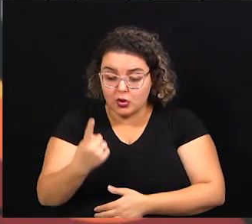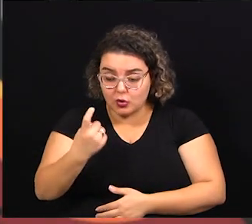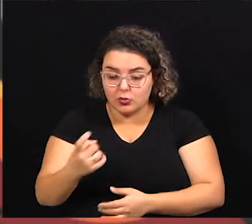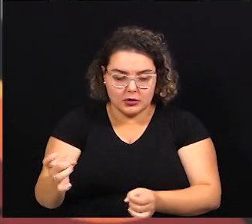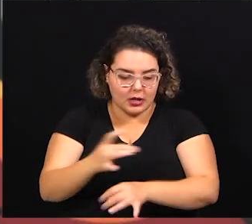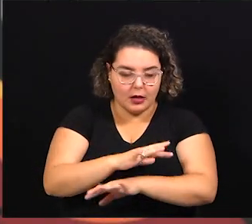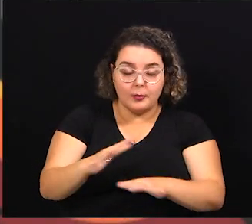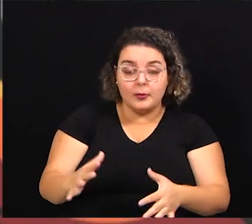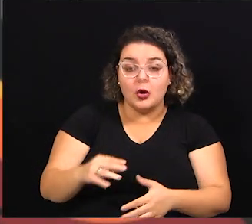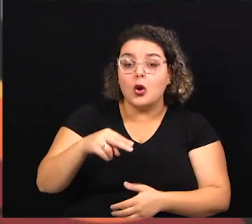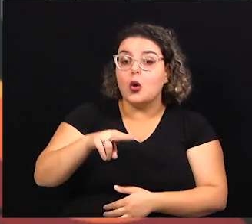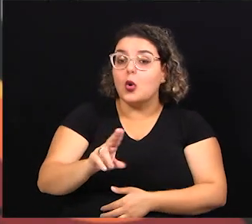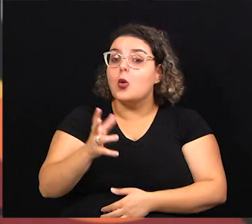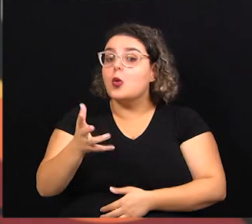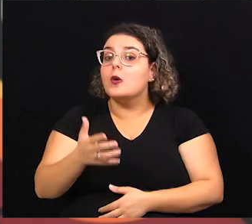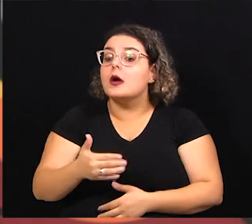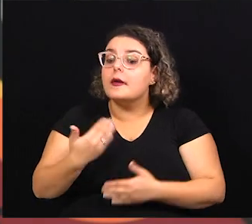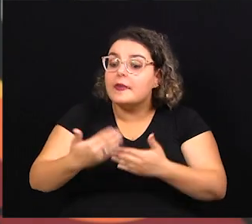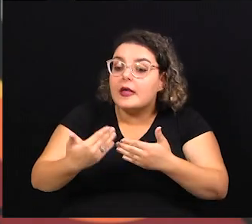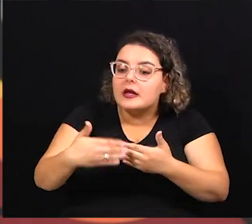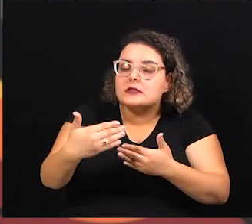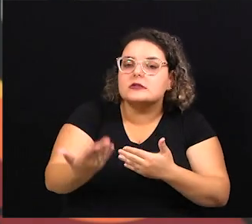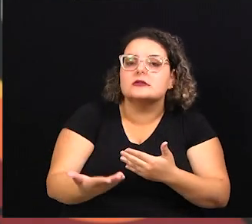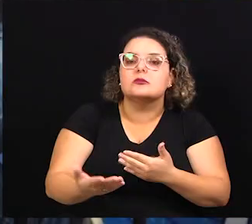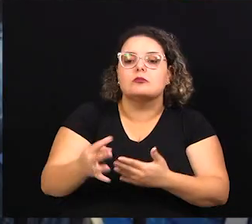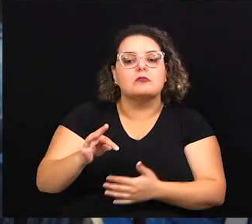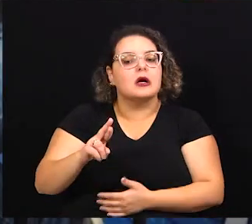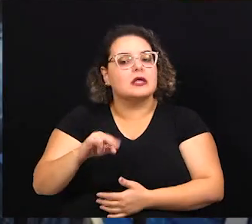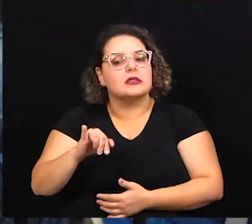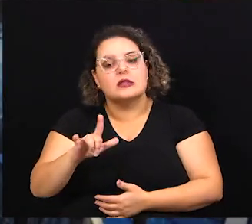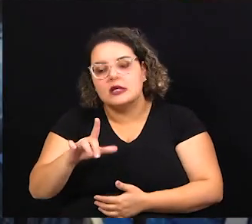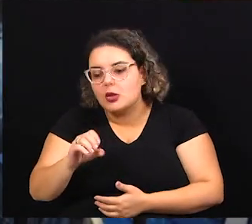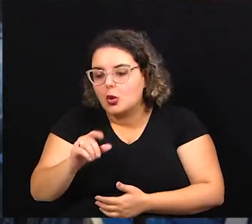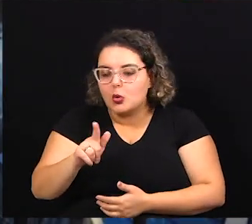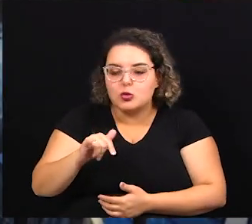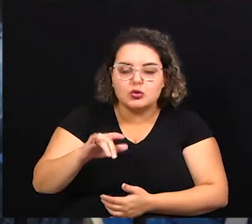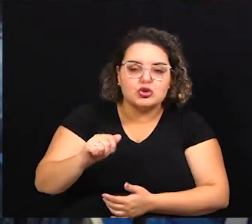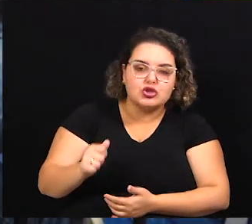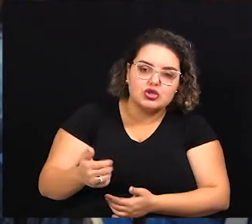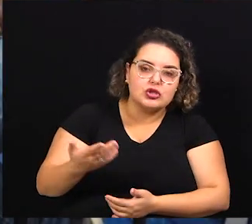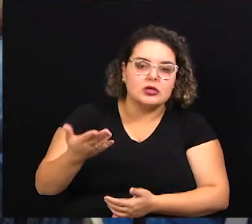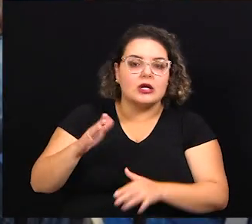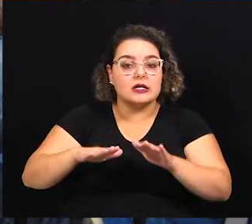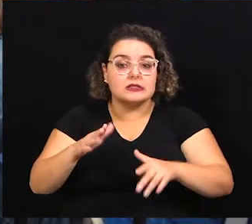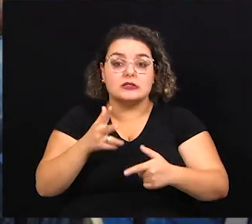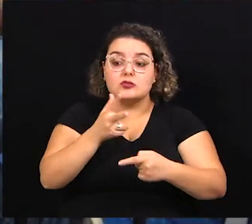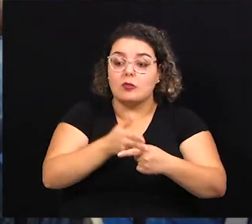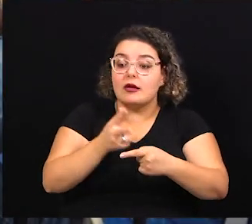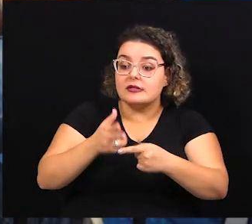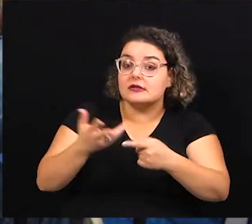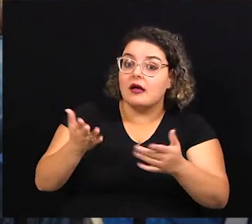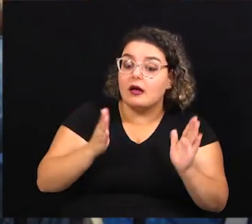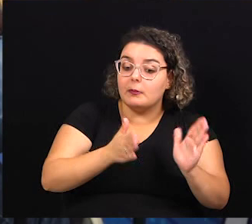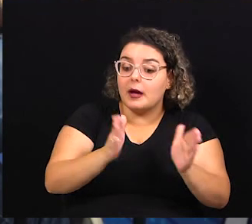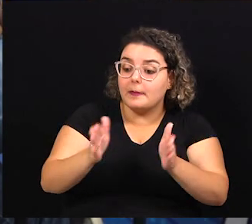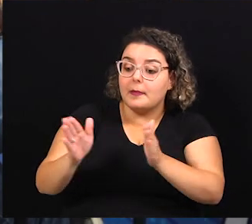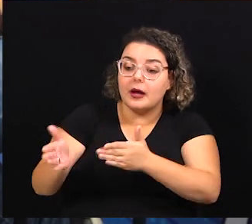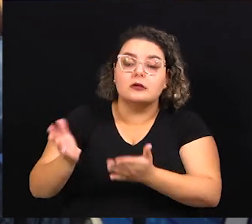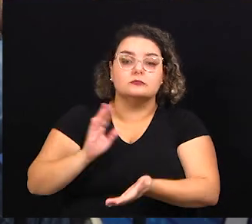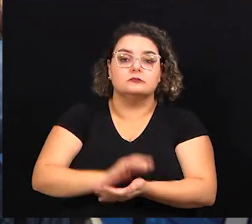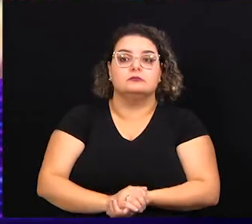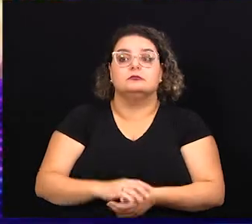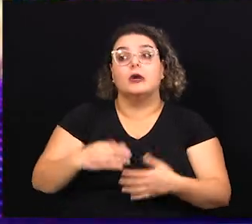uma história única, fechada, acabou? Ou você quer dar sequência, fazer uma trilogia, talvez possivelmente uma